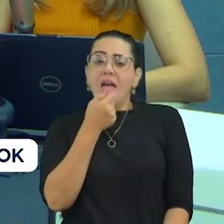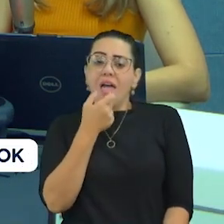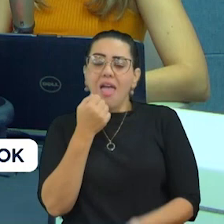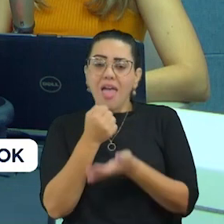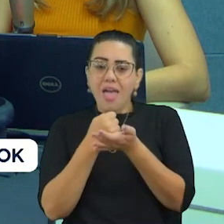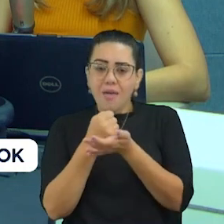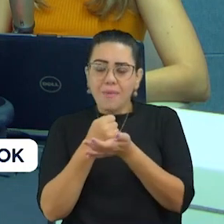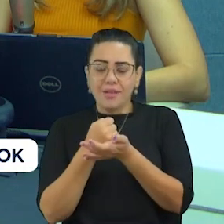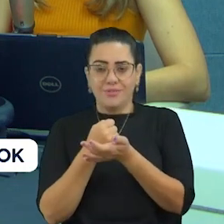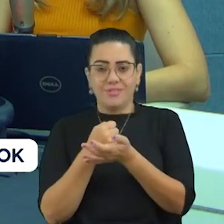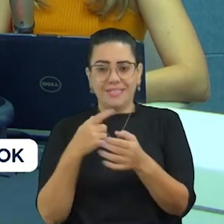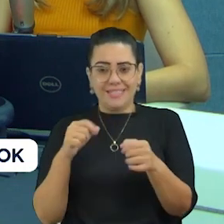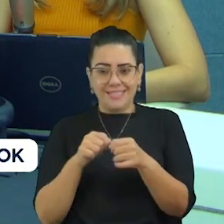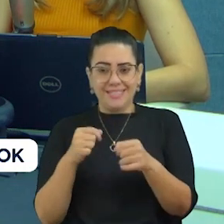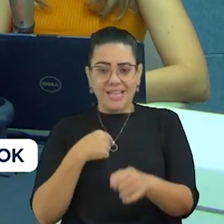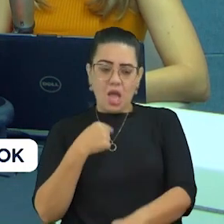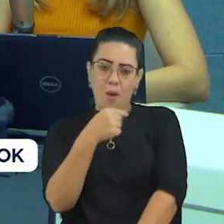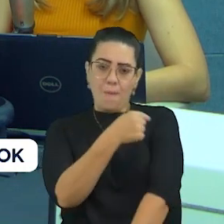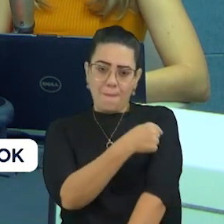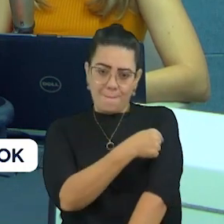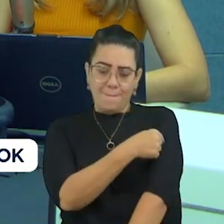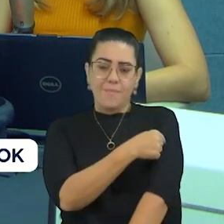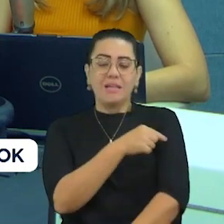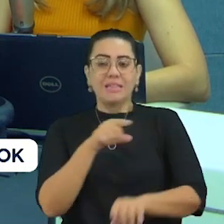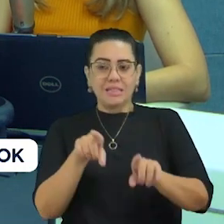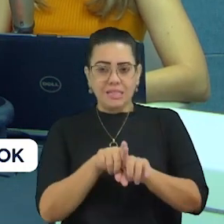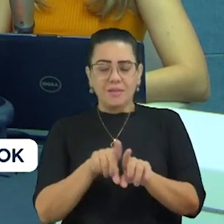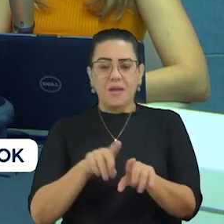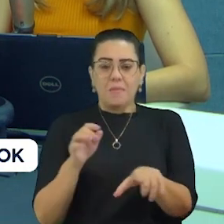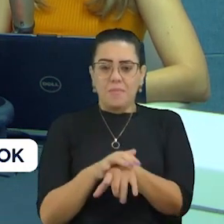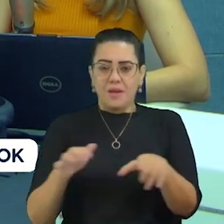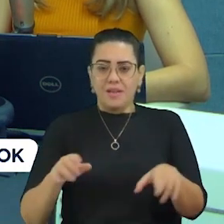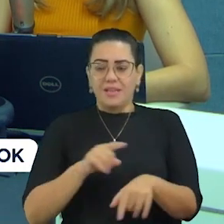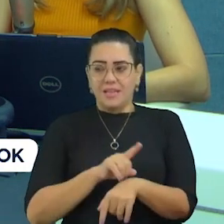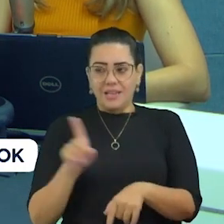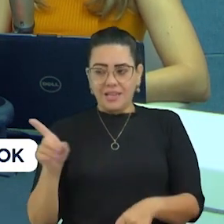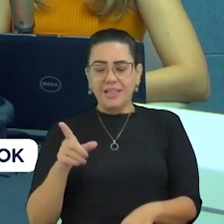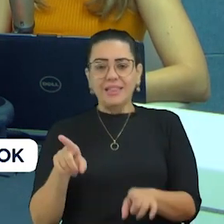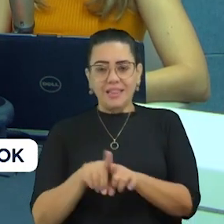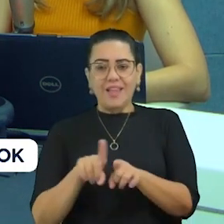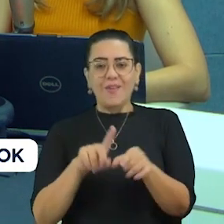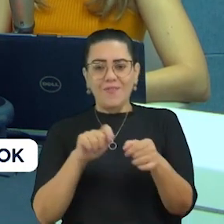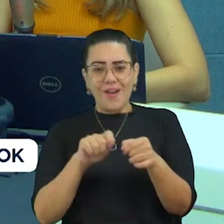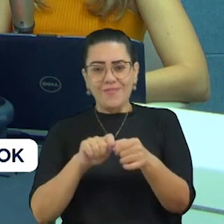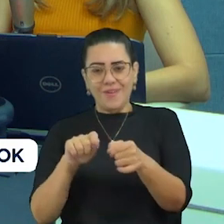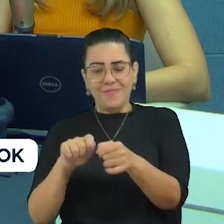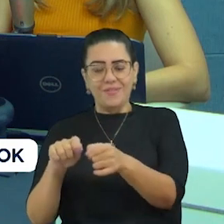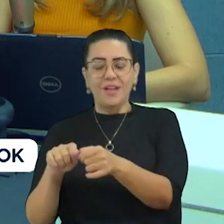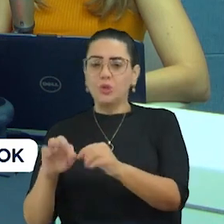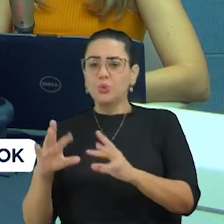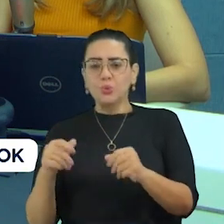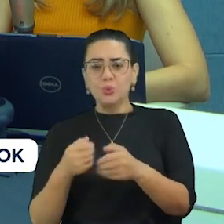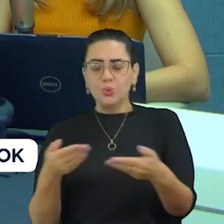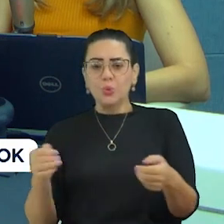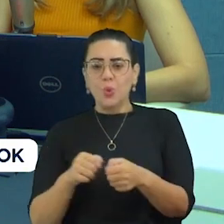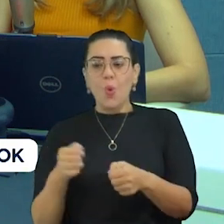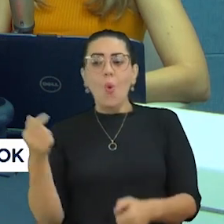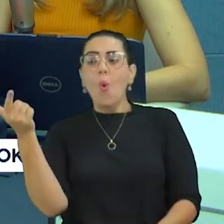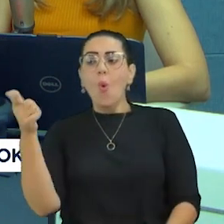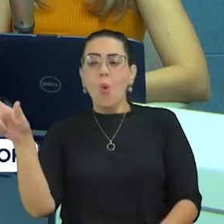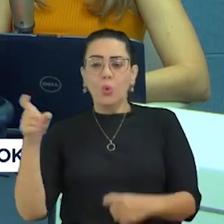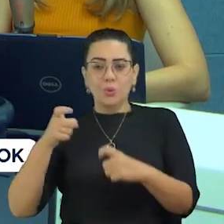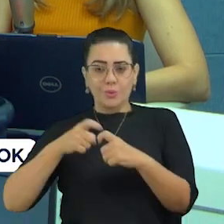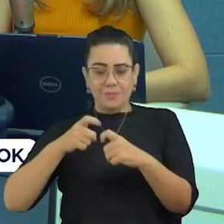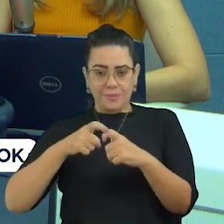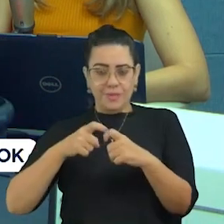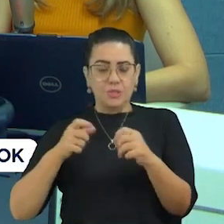exemplo, nas nossas áreas rurais, era o senhor Paulo que fazia. Ele fazia com um ou outro médico